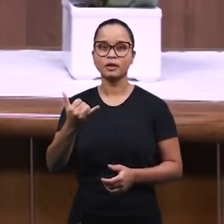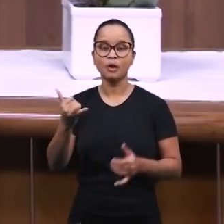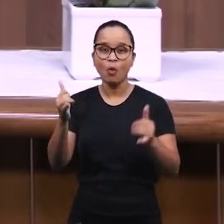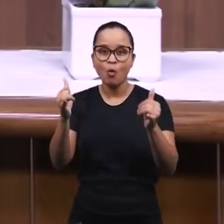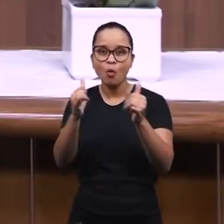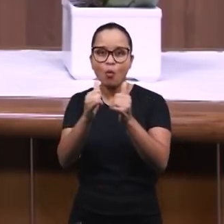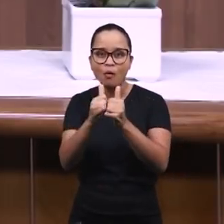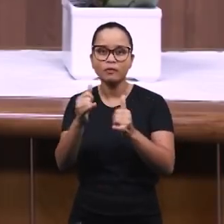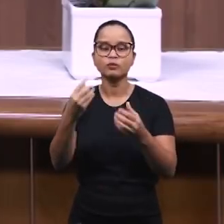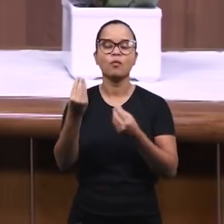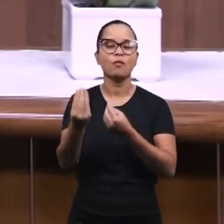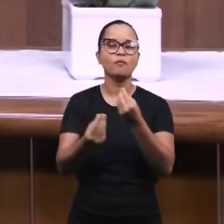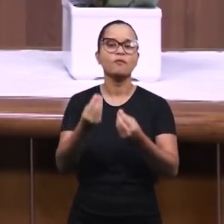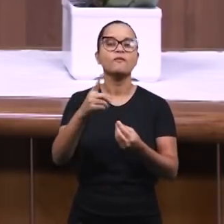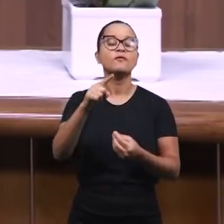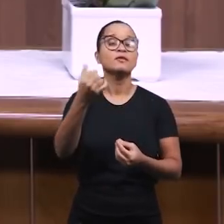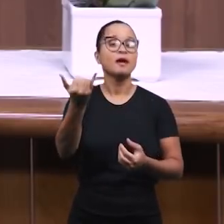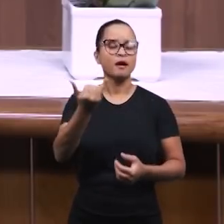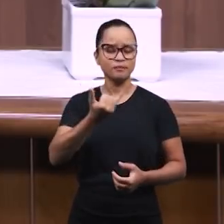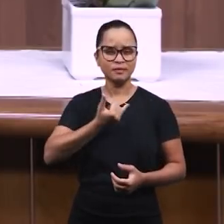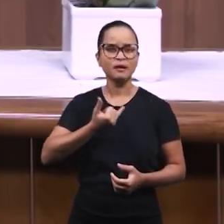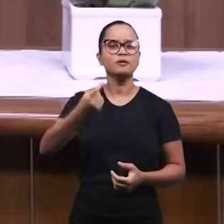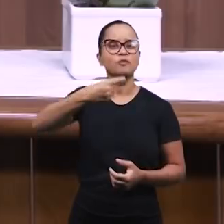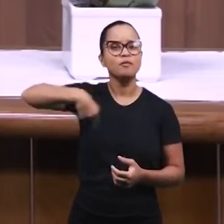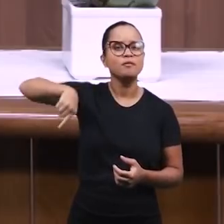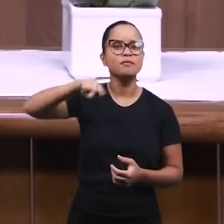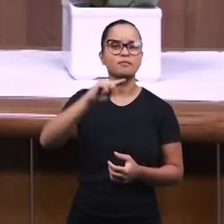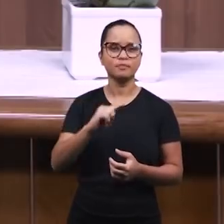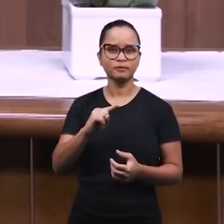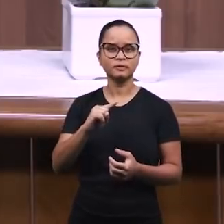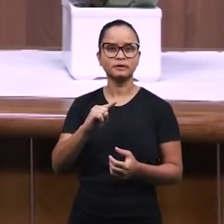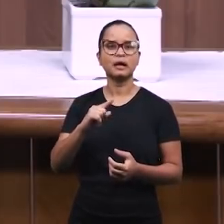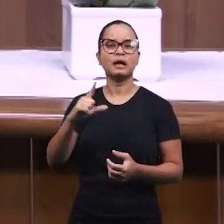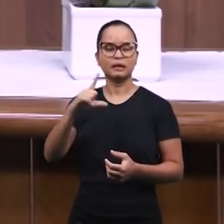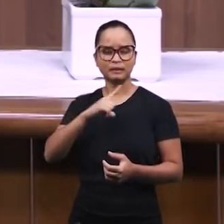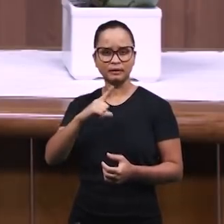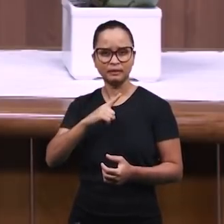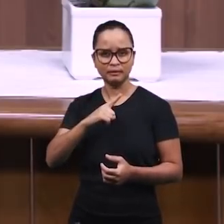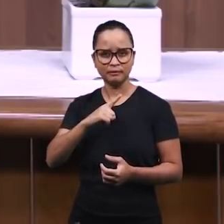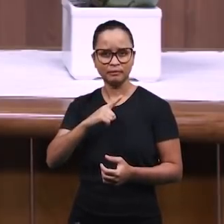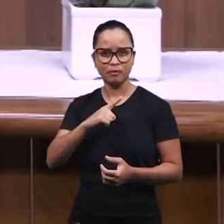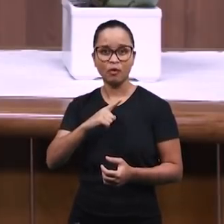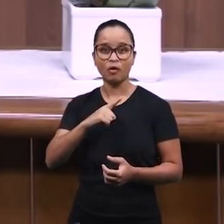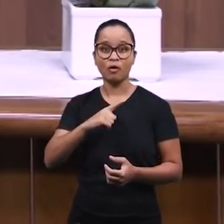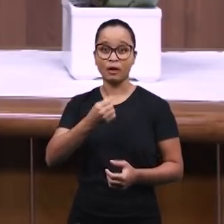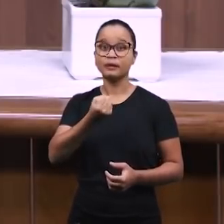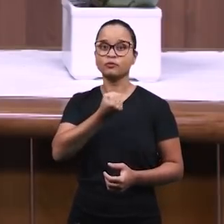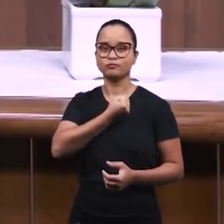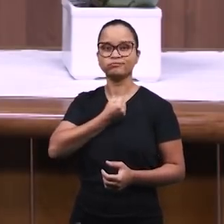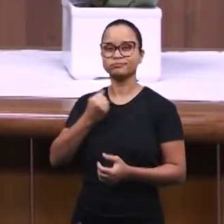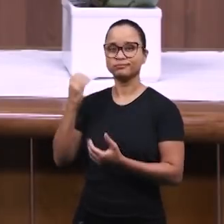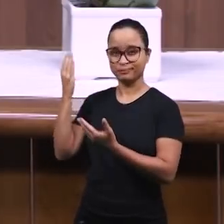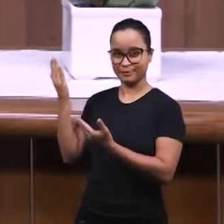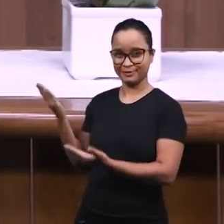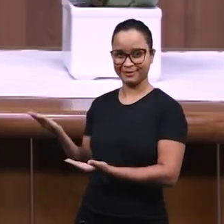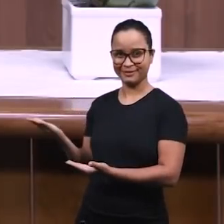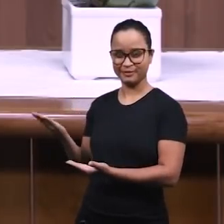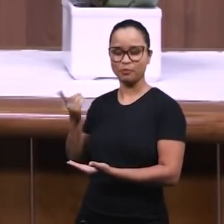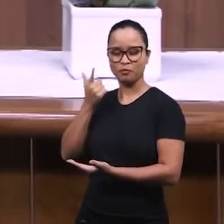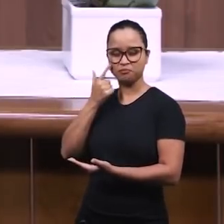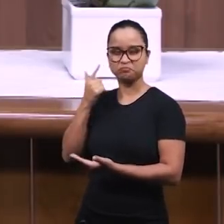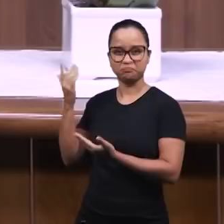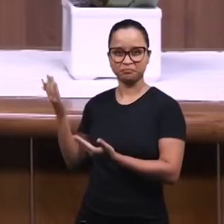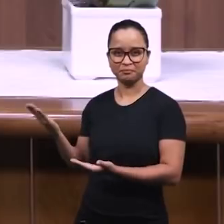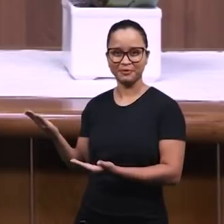uma forma de você falar conosco, de você ter contato conosco. É esse número que está aparecendo na tela,